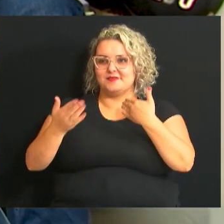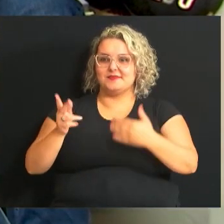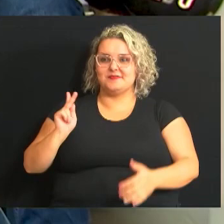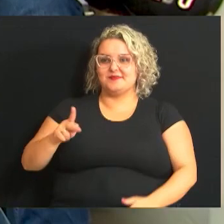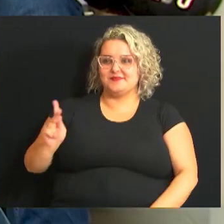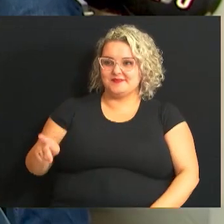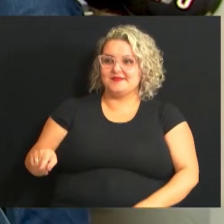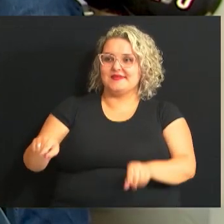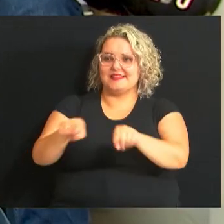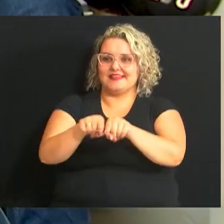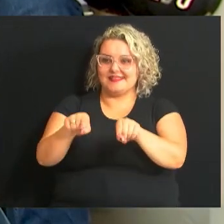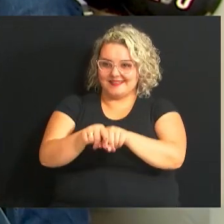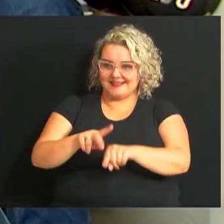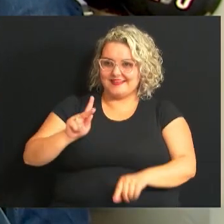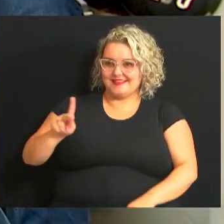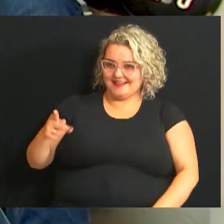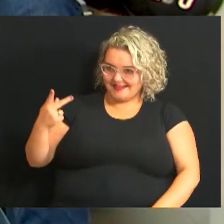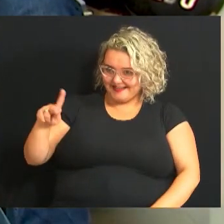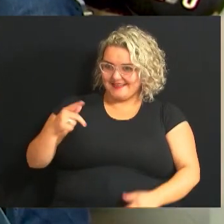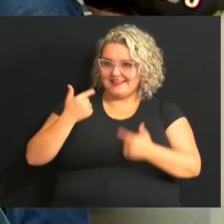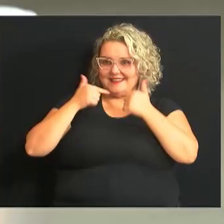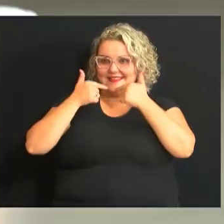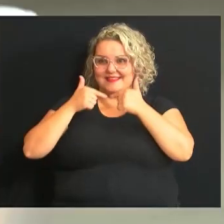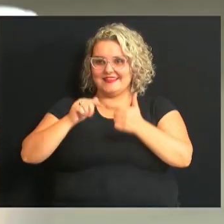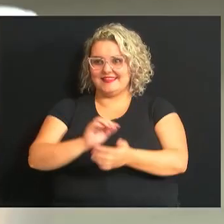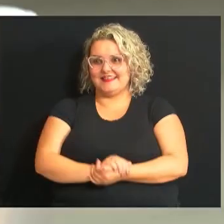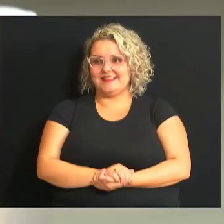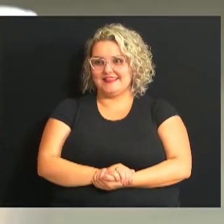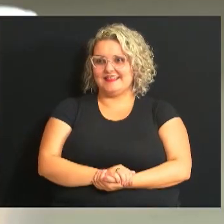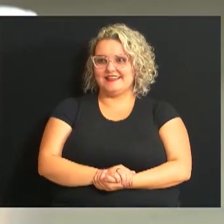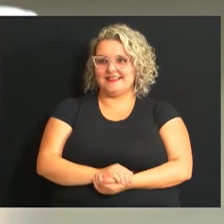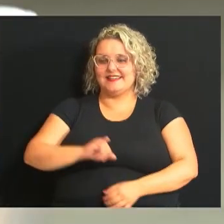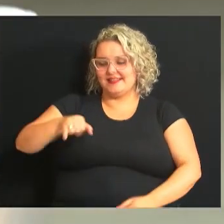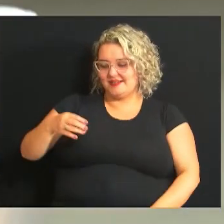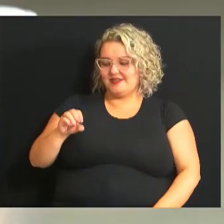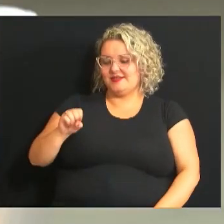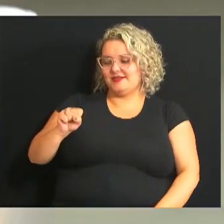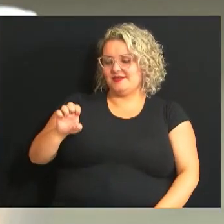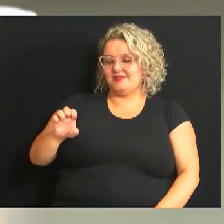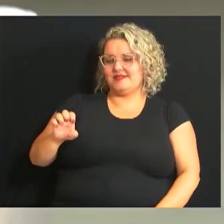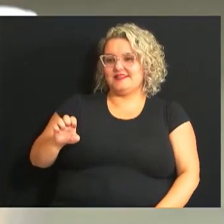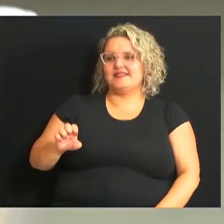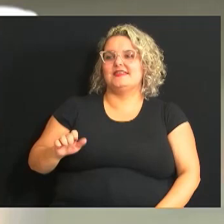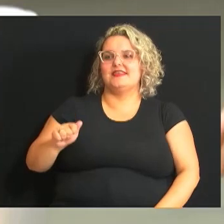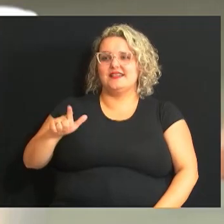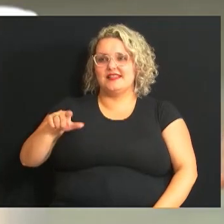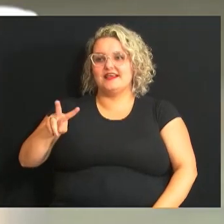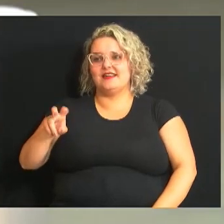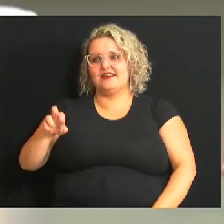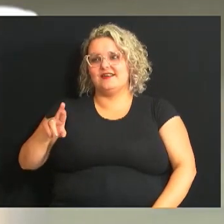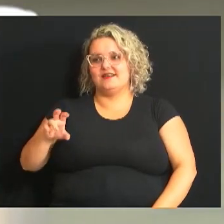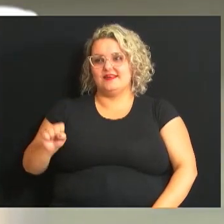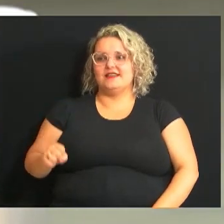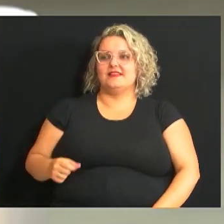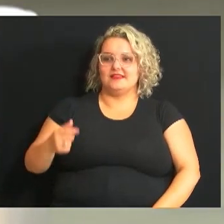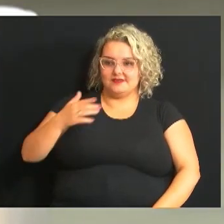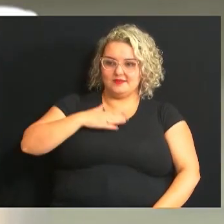seu professor, né? Sim, o José Alves, ele foi meu professor agora de História da América 2 e foi bem interessante